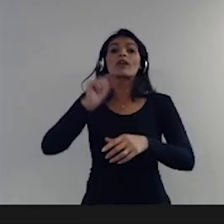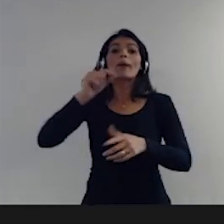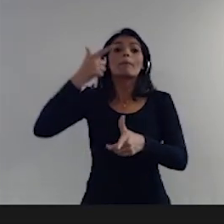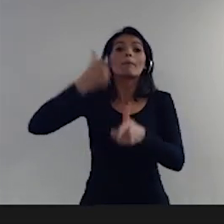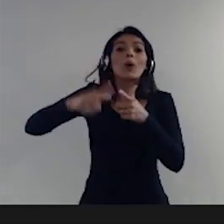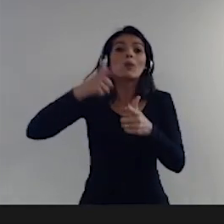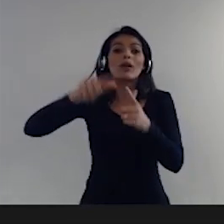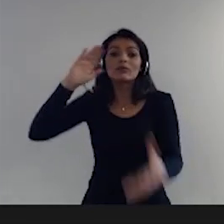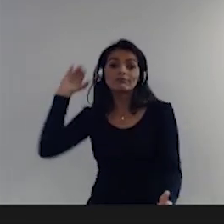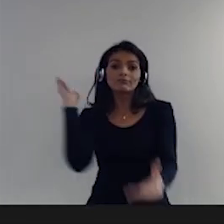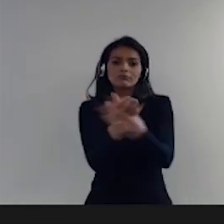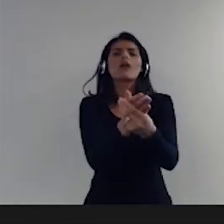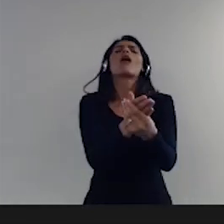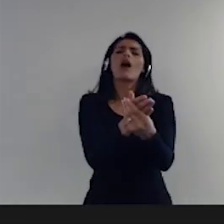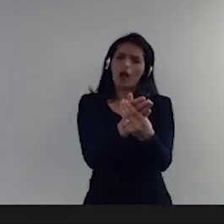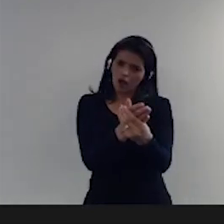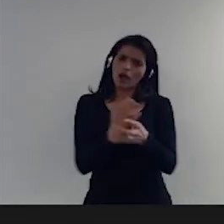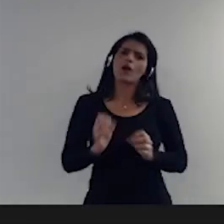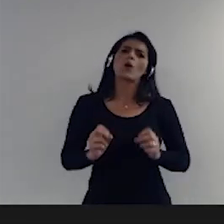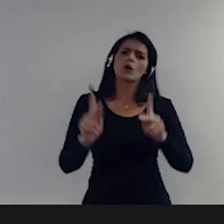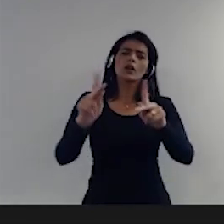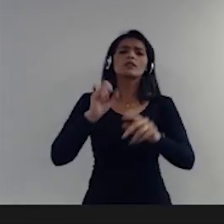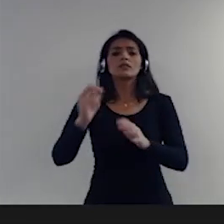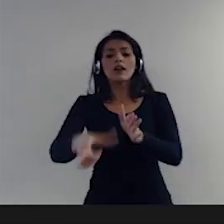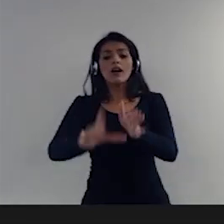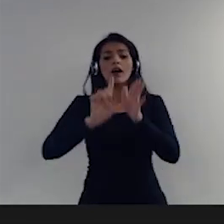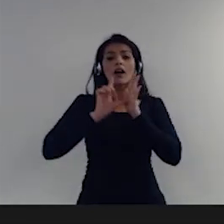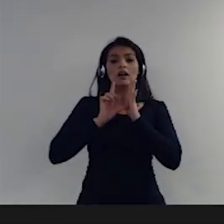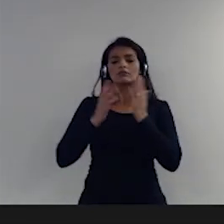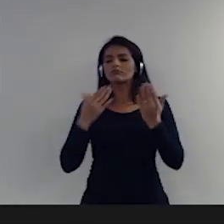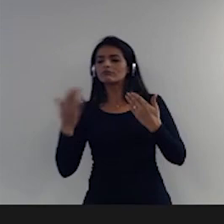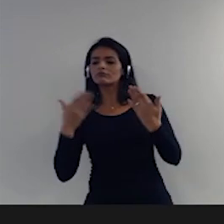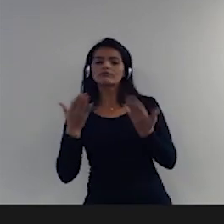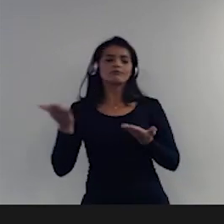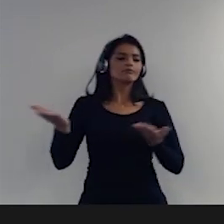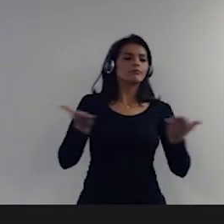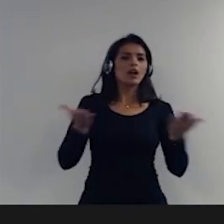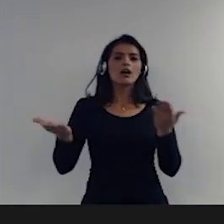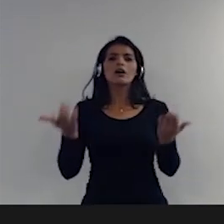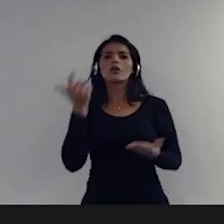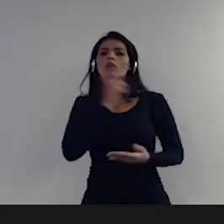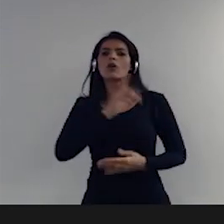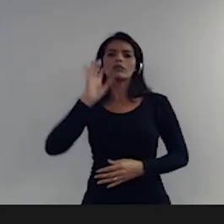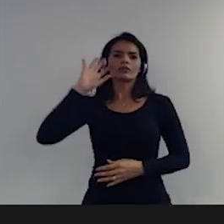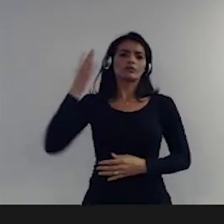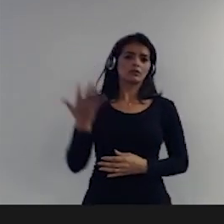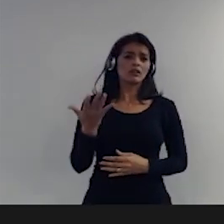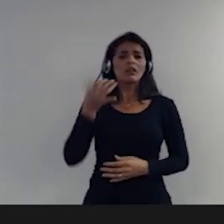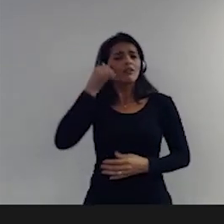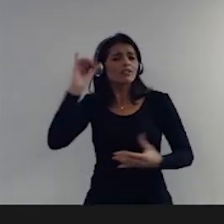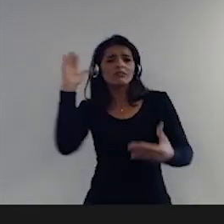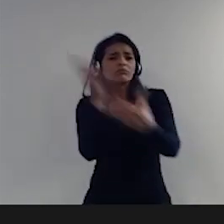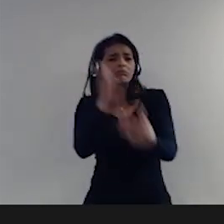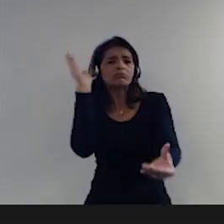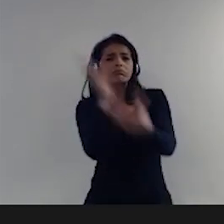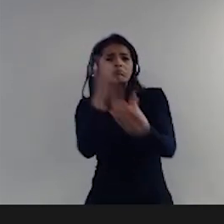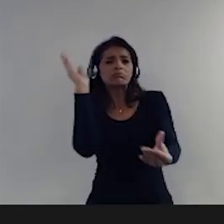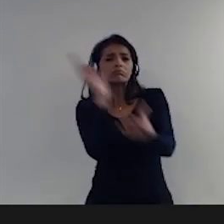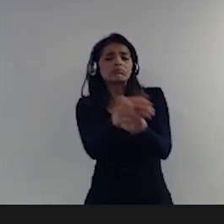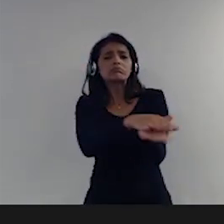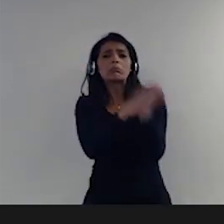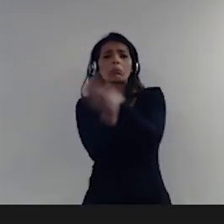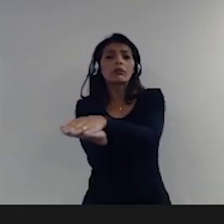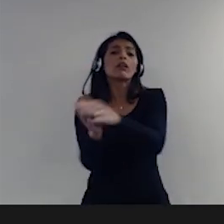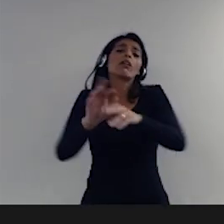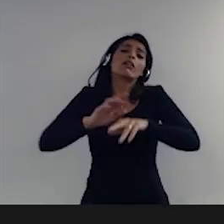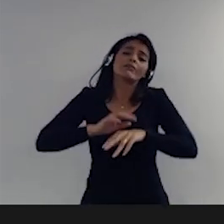não aquilo que tenha que ser reparado no ambiente da administração. Bem, nós temos também uma